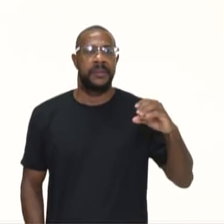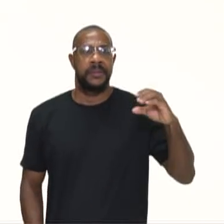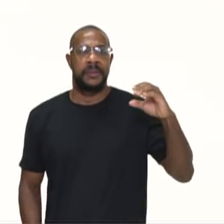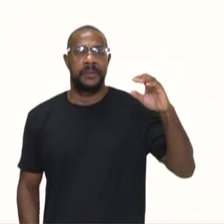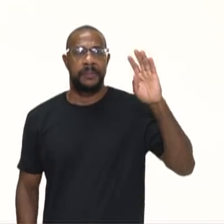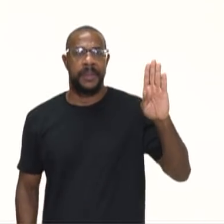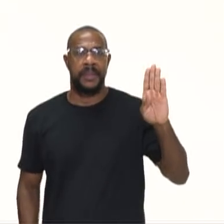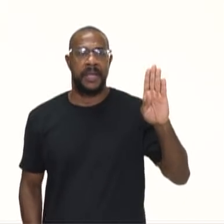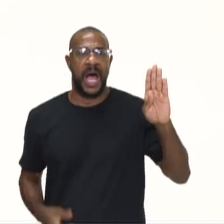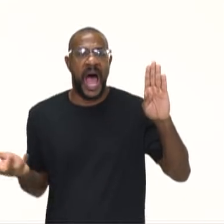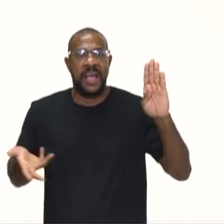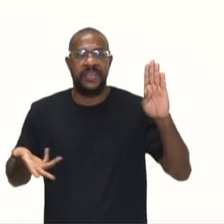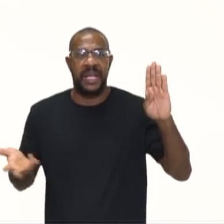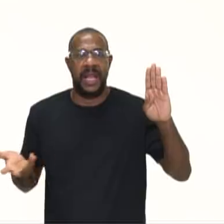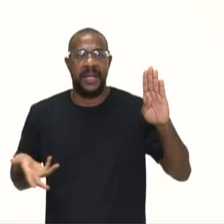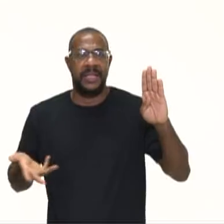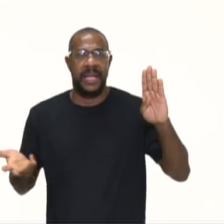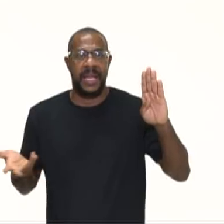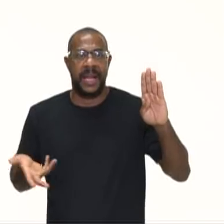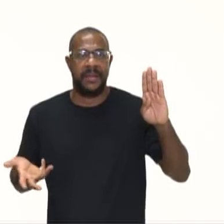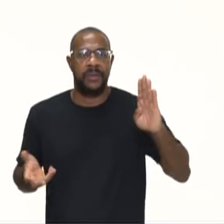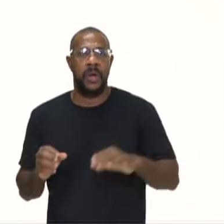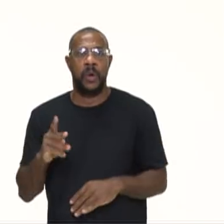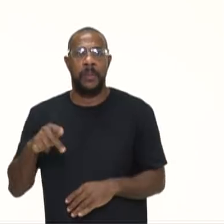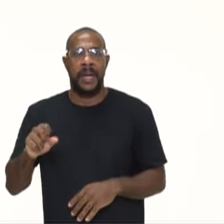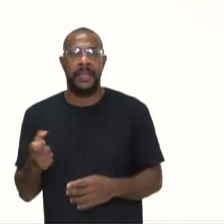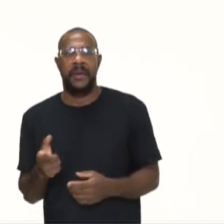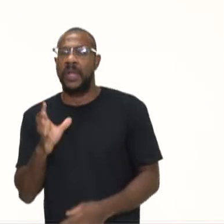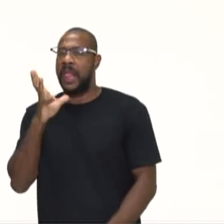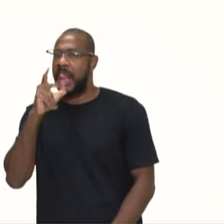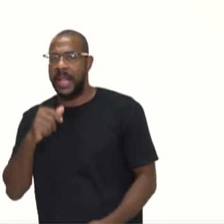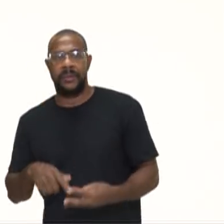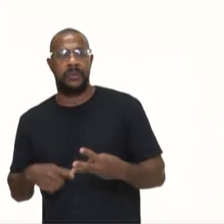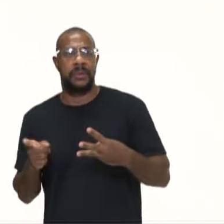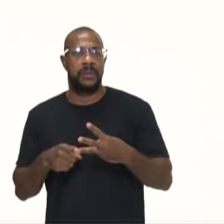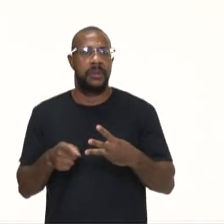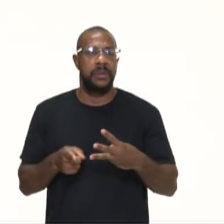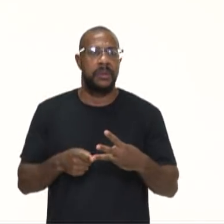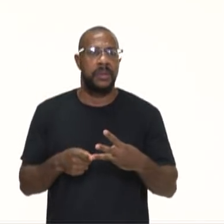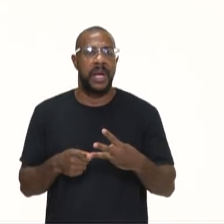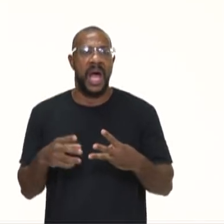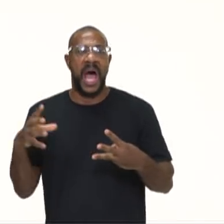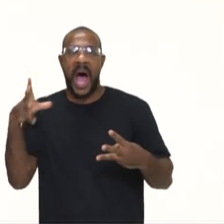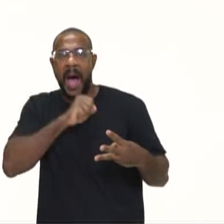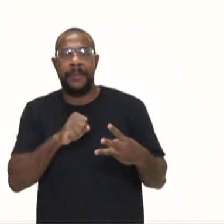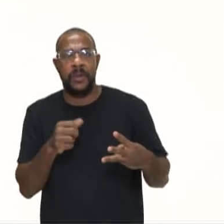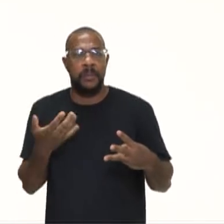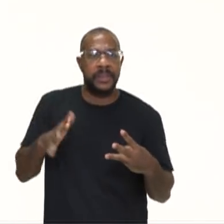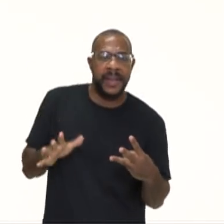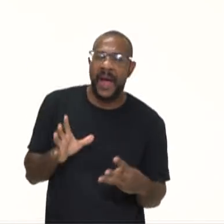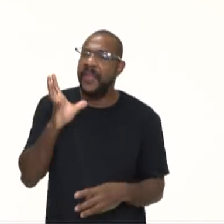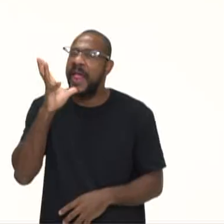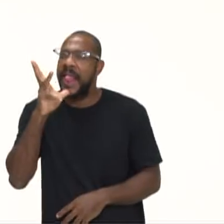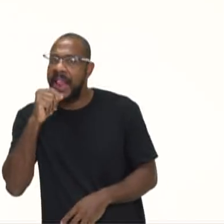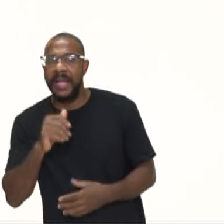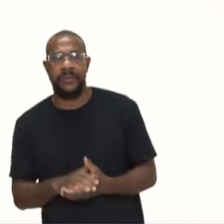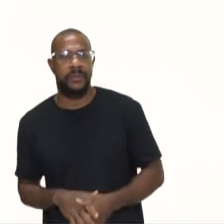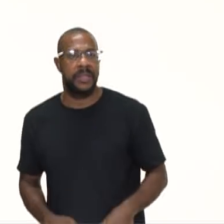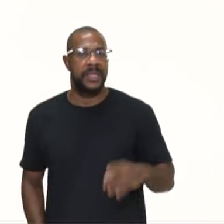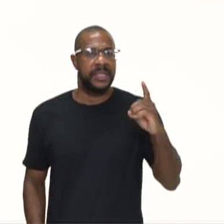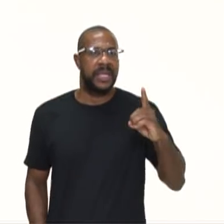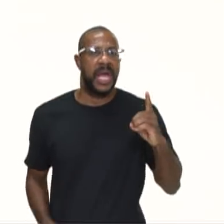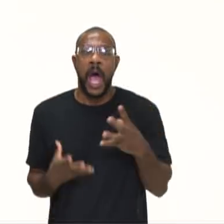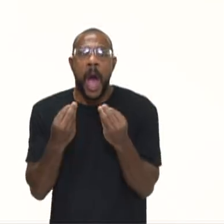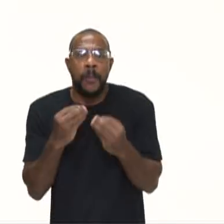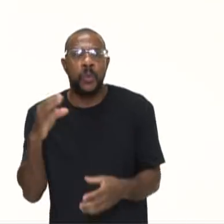C, rápido, moderado e lento. E alternativa D, muito rápido, rápido, lento e